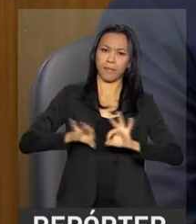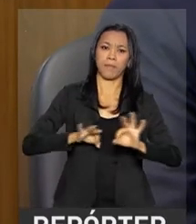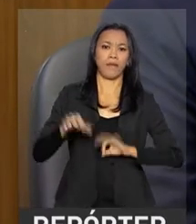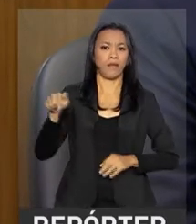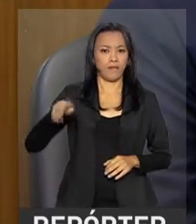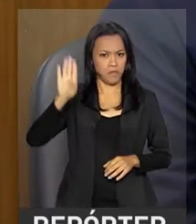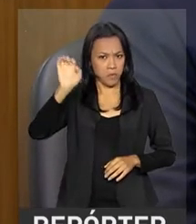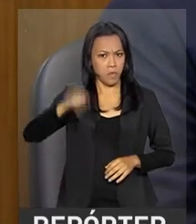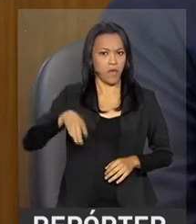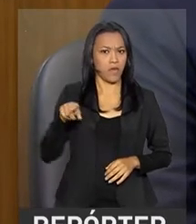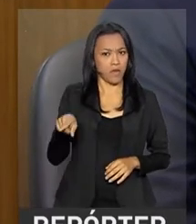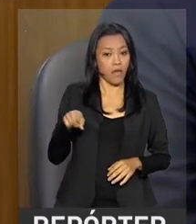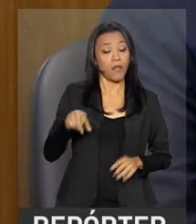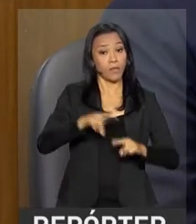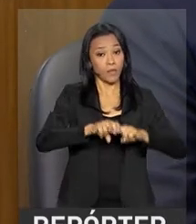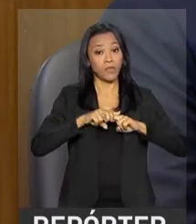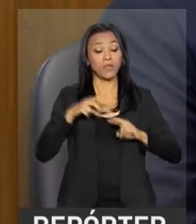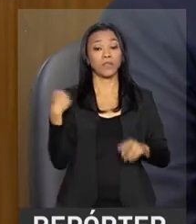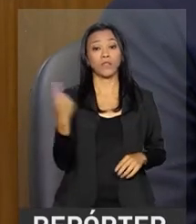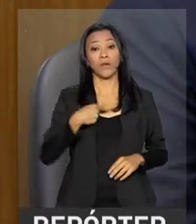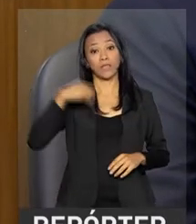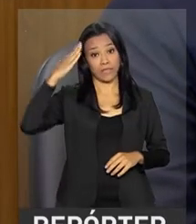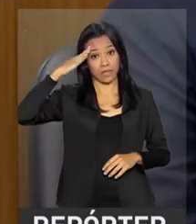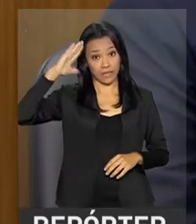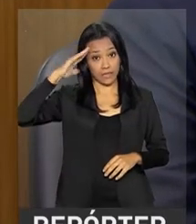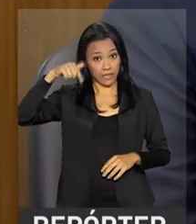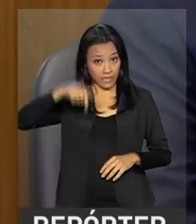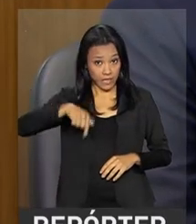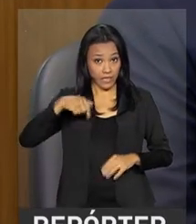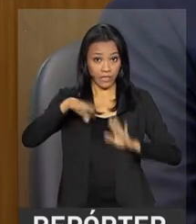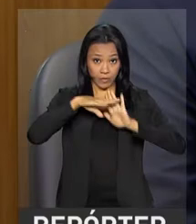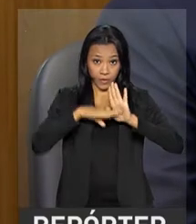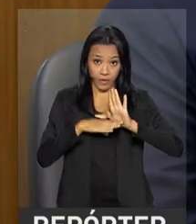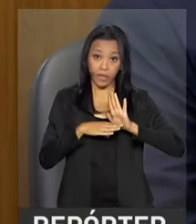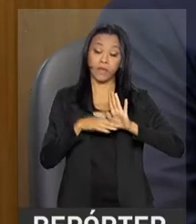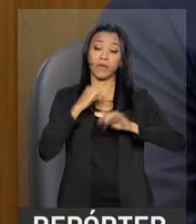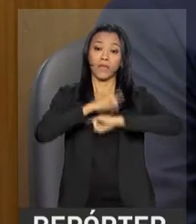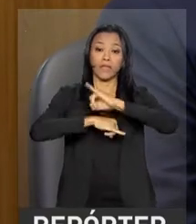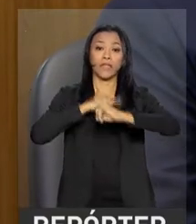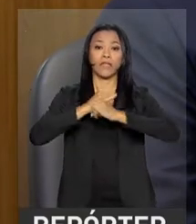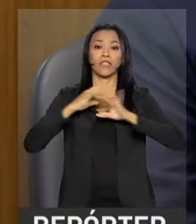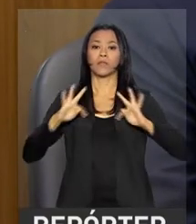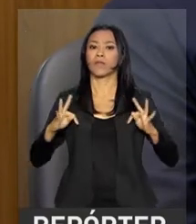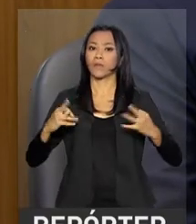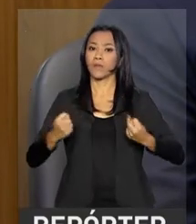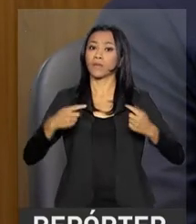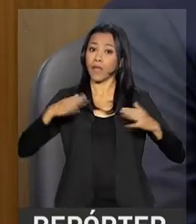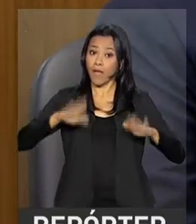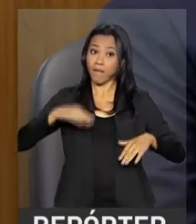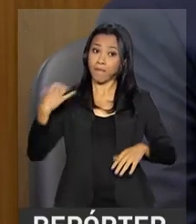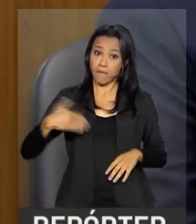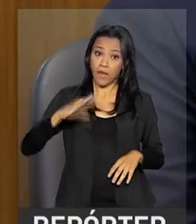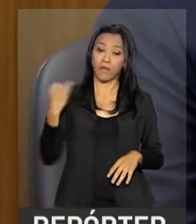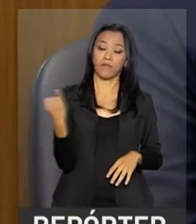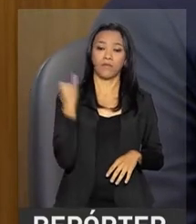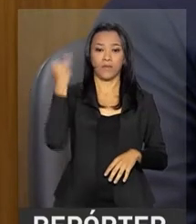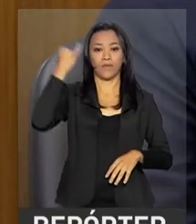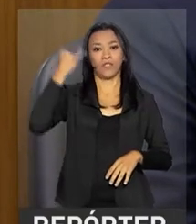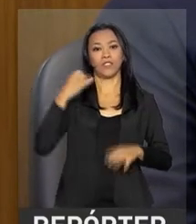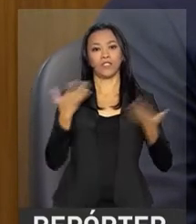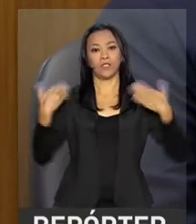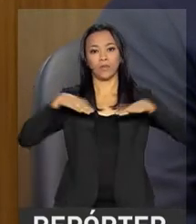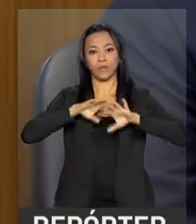essa é a razão de nós entendemos que esse programa internet para todos é um dos programas mais importantes de inclusão social